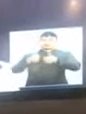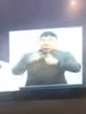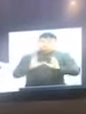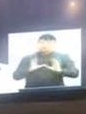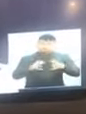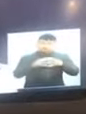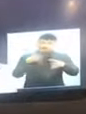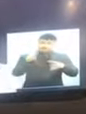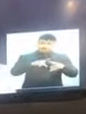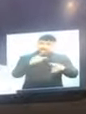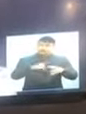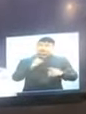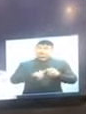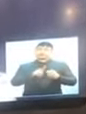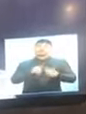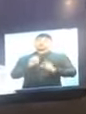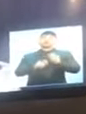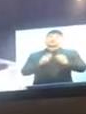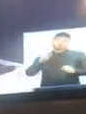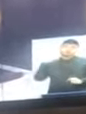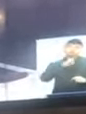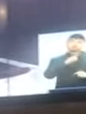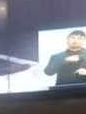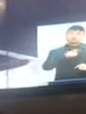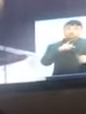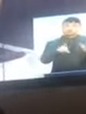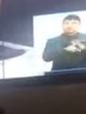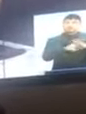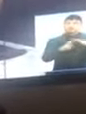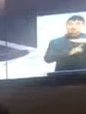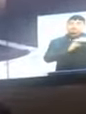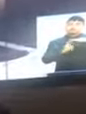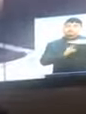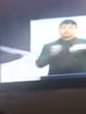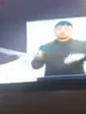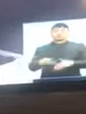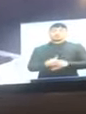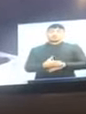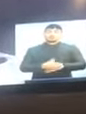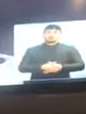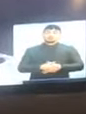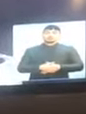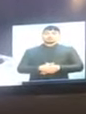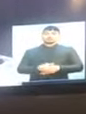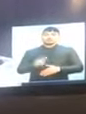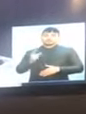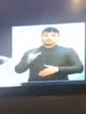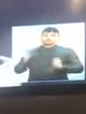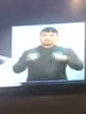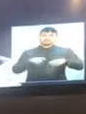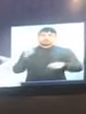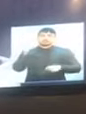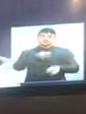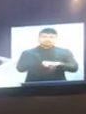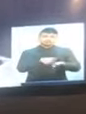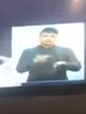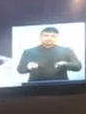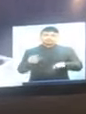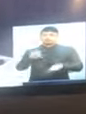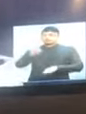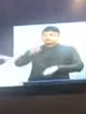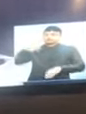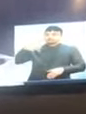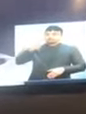município e ainda fez um terminal rodoviário novo, duplicou a avenida principal, que é a Avenida Santos